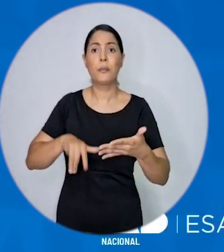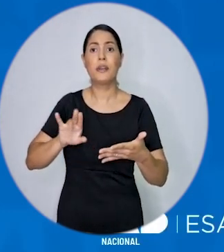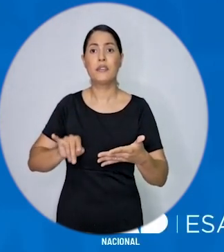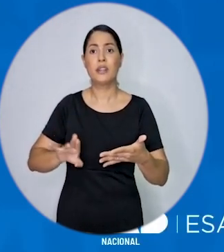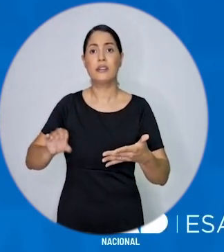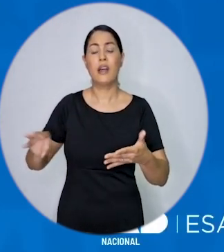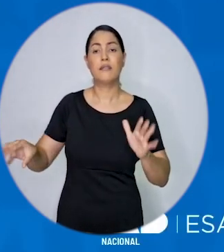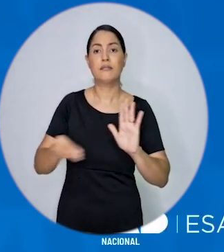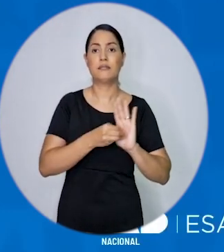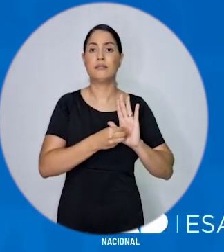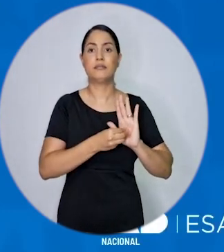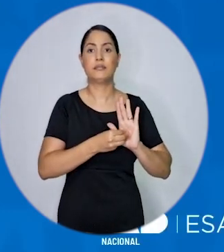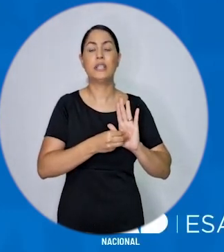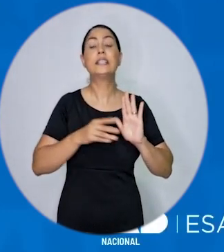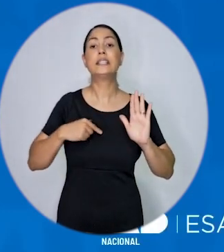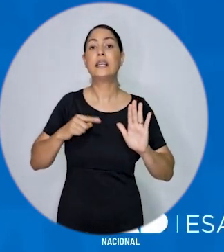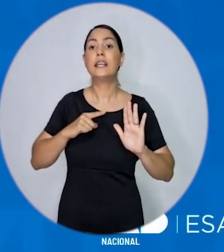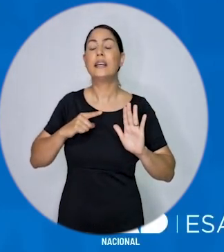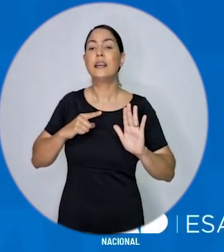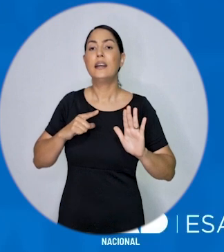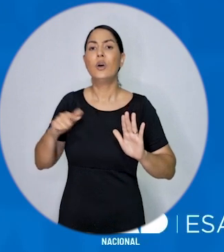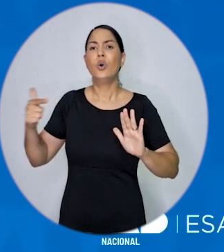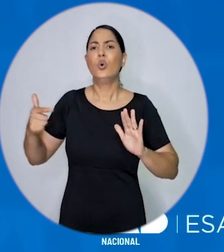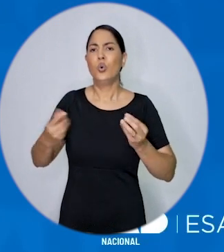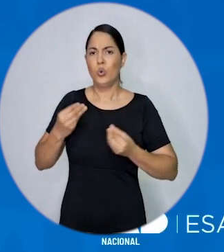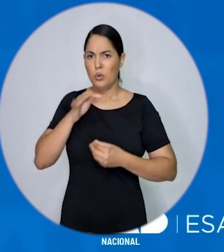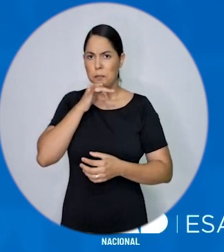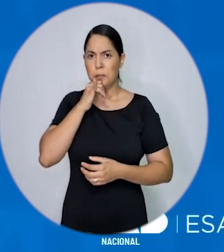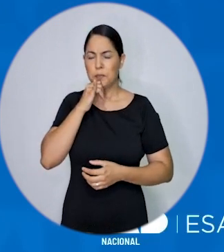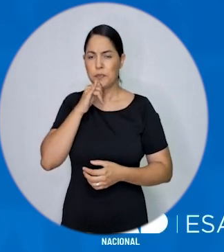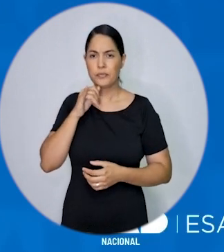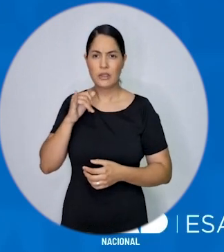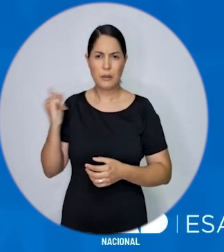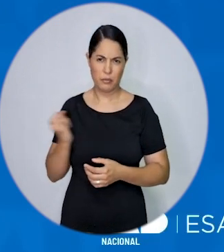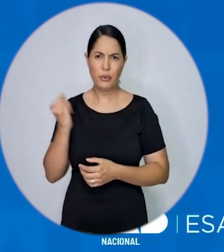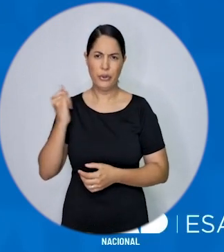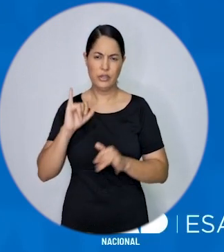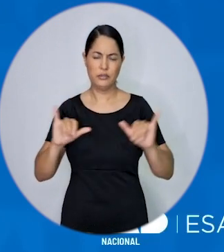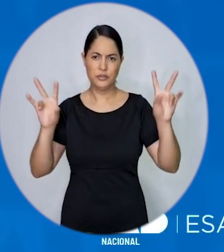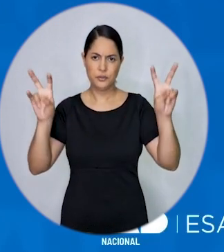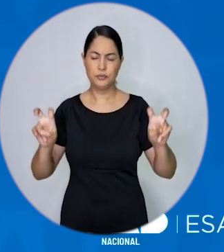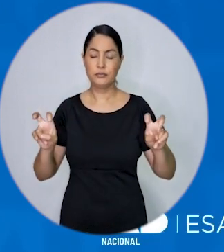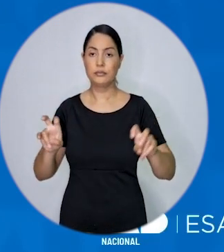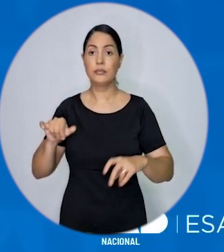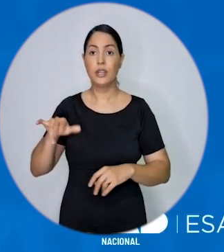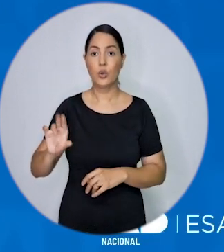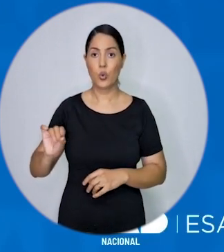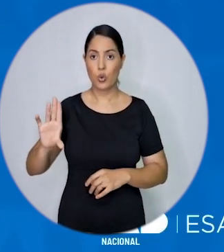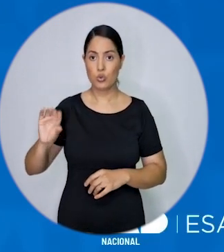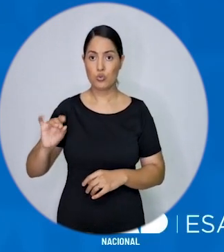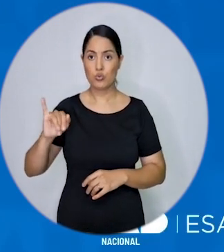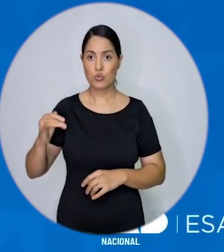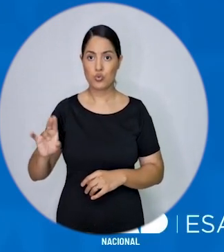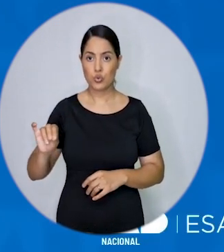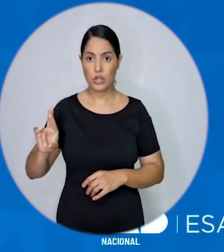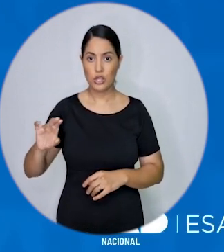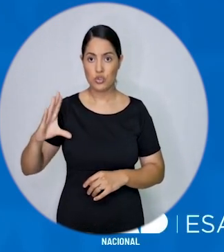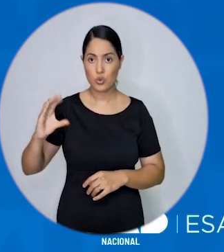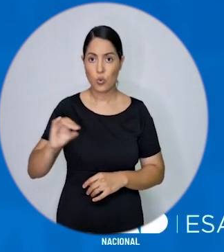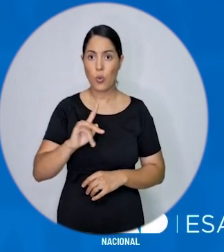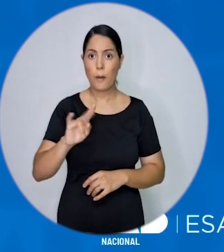aí naquela conversa, que também fala no curso, veja uma figura, uma questão que é importantíssima. Negócio jurídico